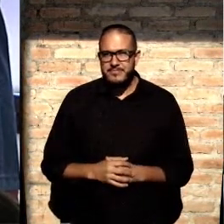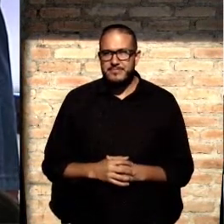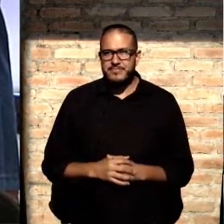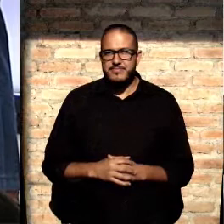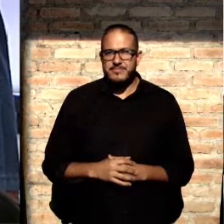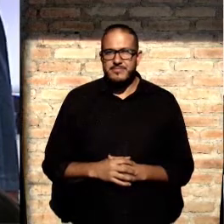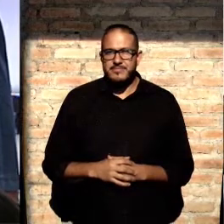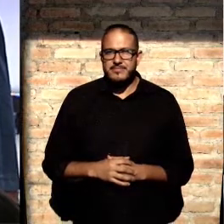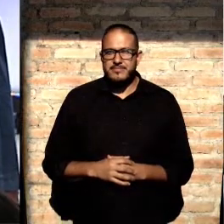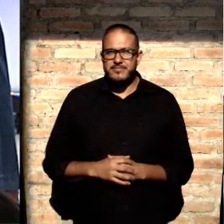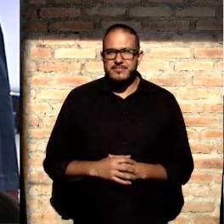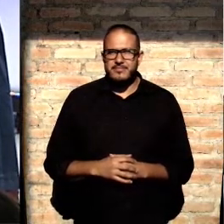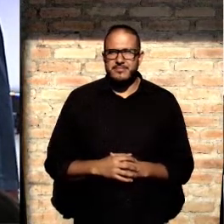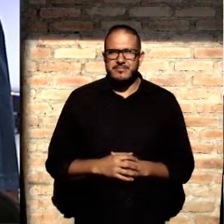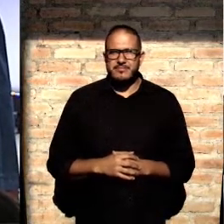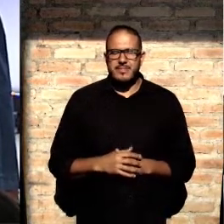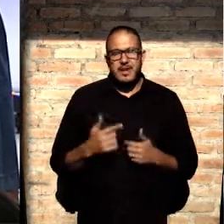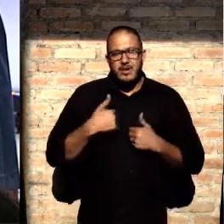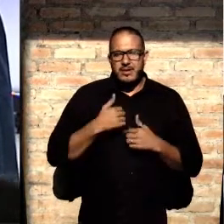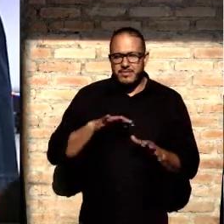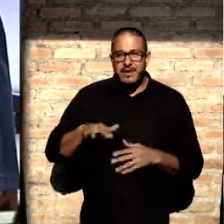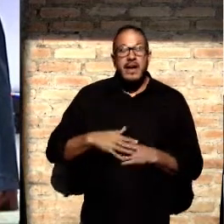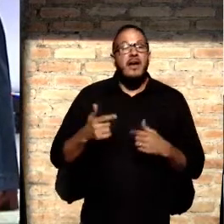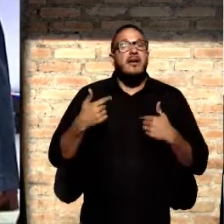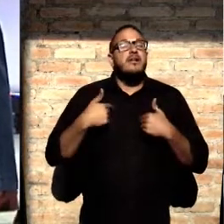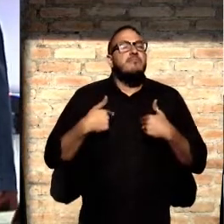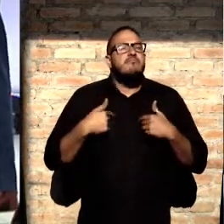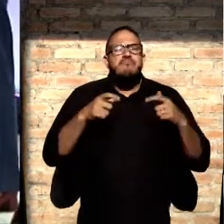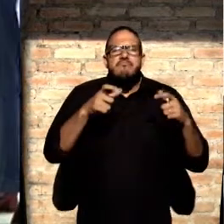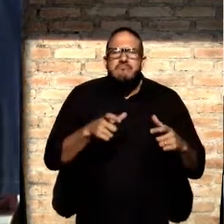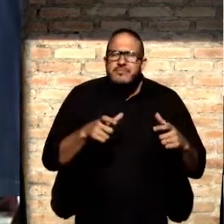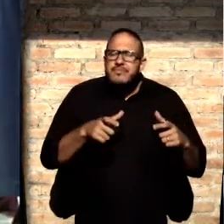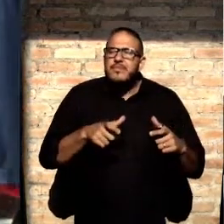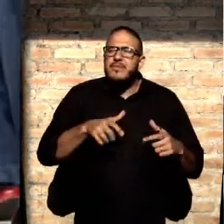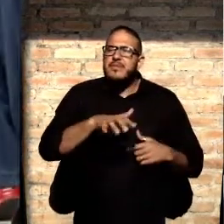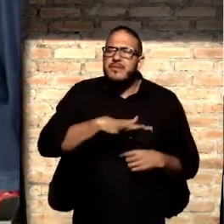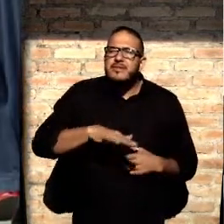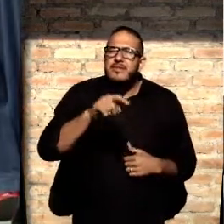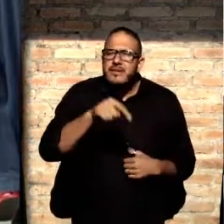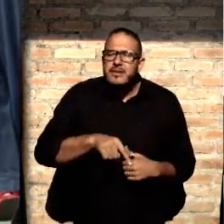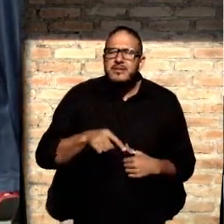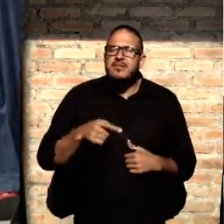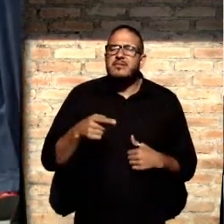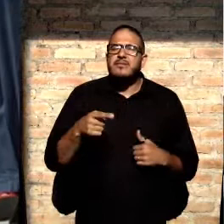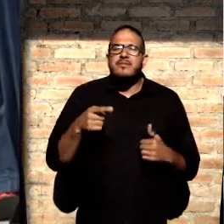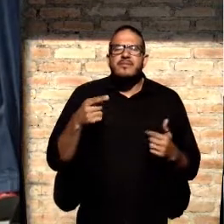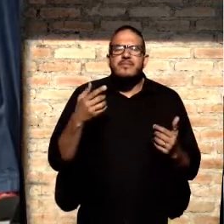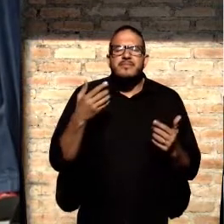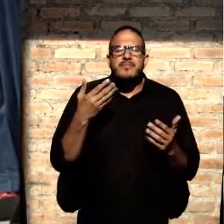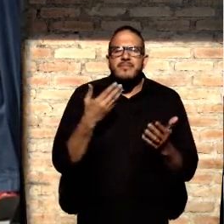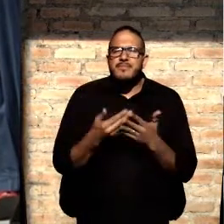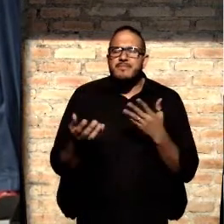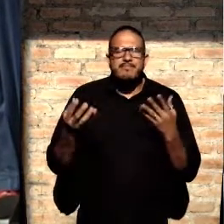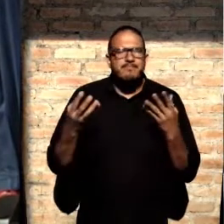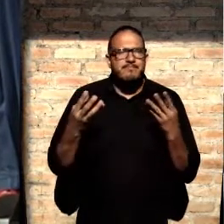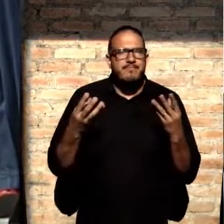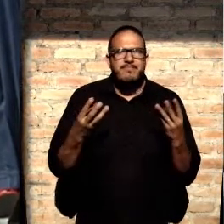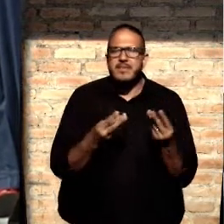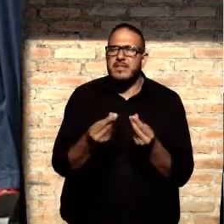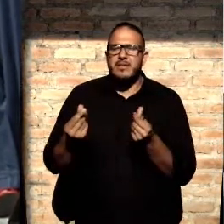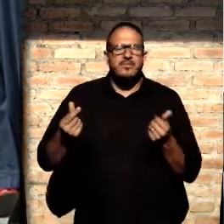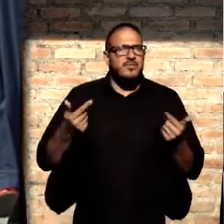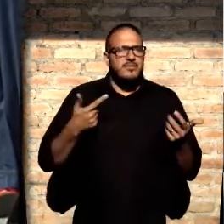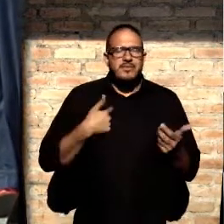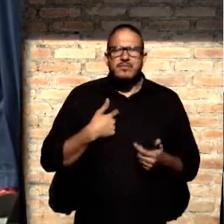que lugar é esse agora eu que lugar é esse que perdemos pra sempre sem sequer